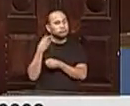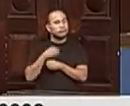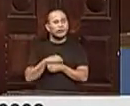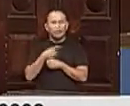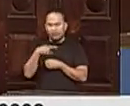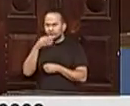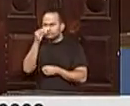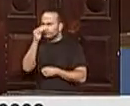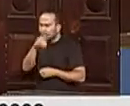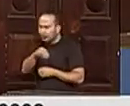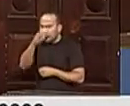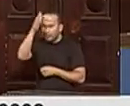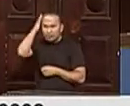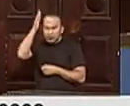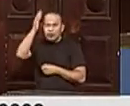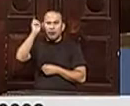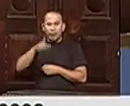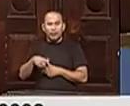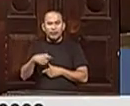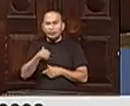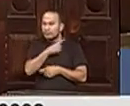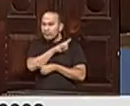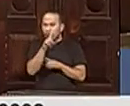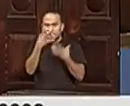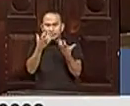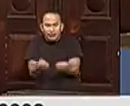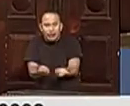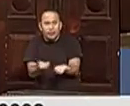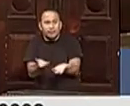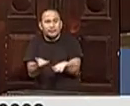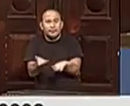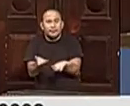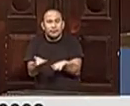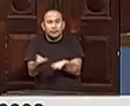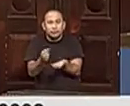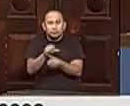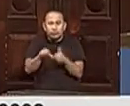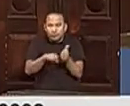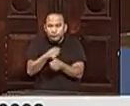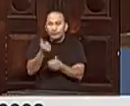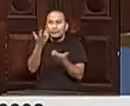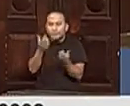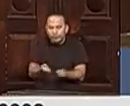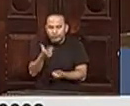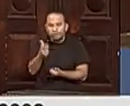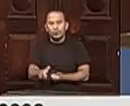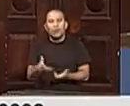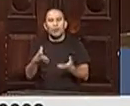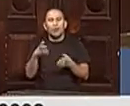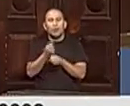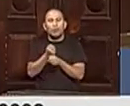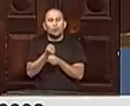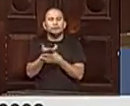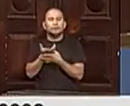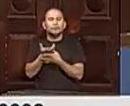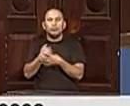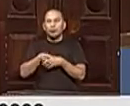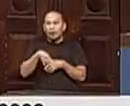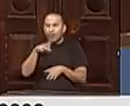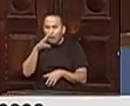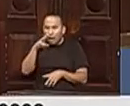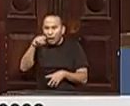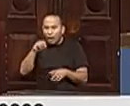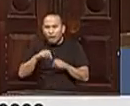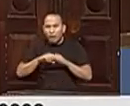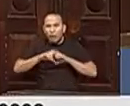Pezão, mas os conselheiros não aceitaram, viraram o jogo e aceitaram as contas. Diante do escândalo que envolveu o